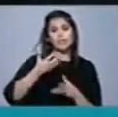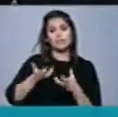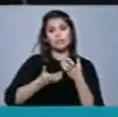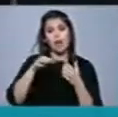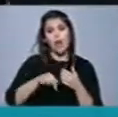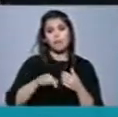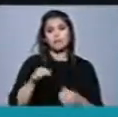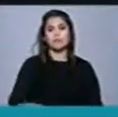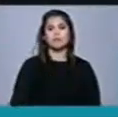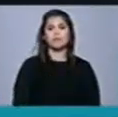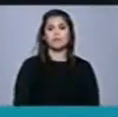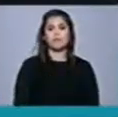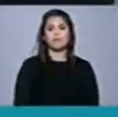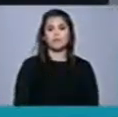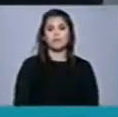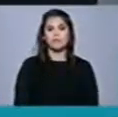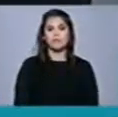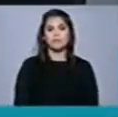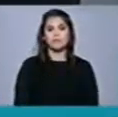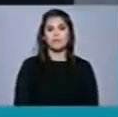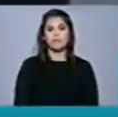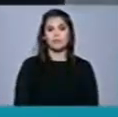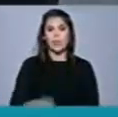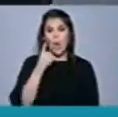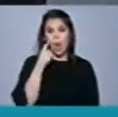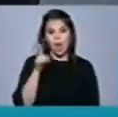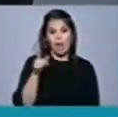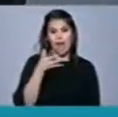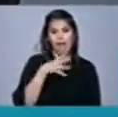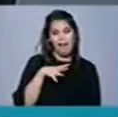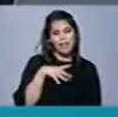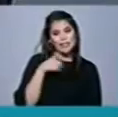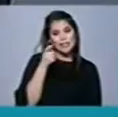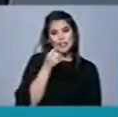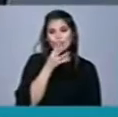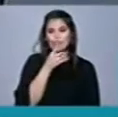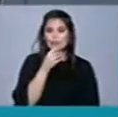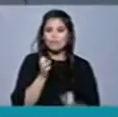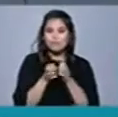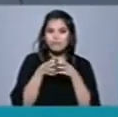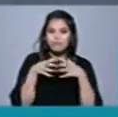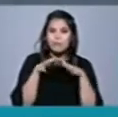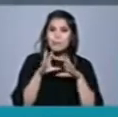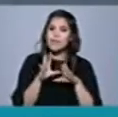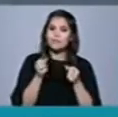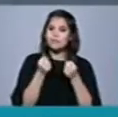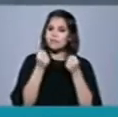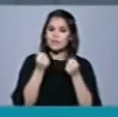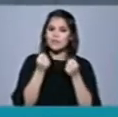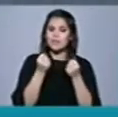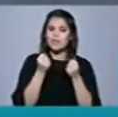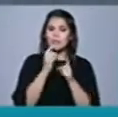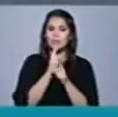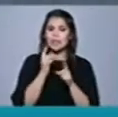Entretanto, eu tenho ali alguns que já estão fritinhos. Vê-se aqui, já a massa ainda a querer aumentar, mas já não vai acontecer